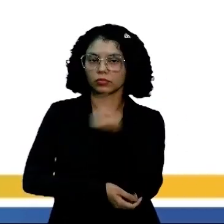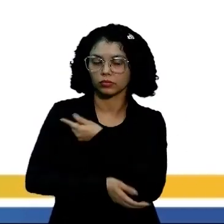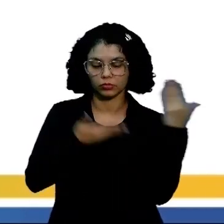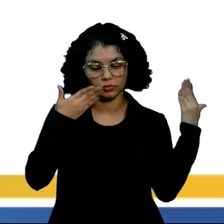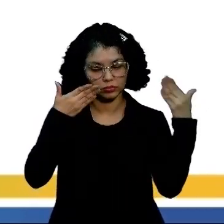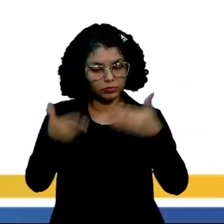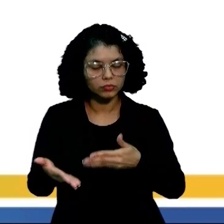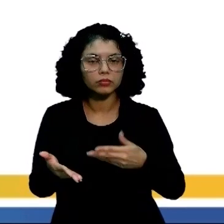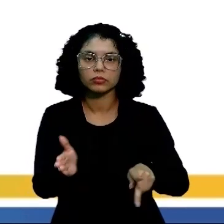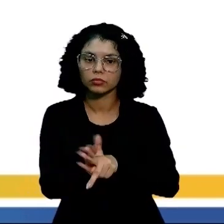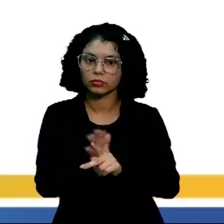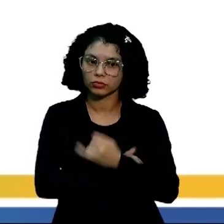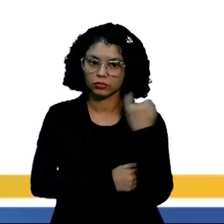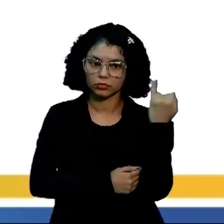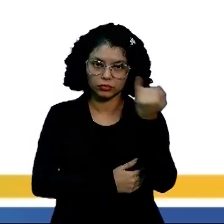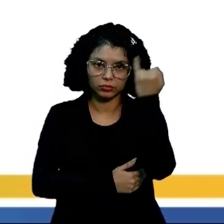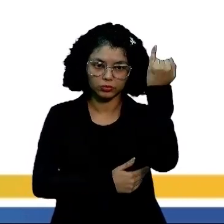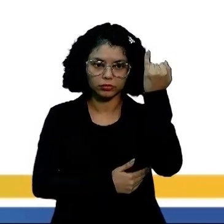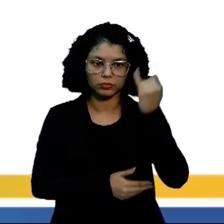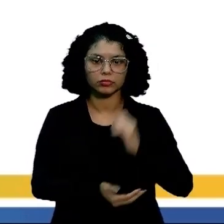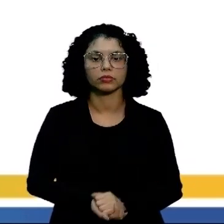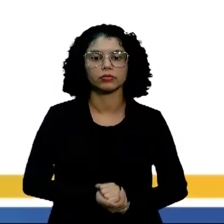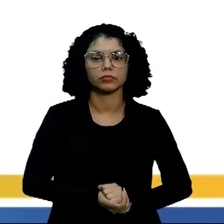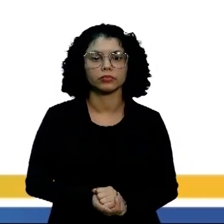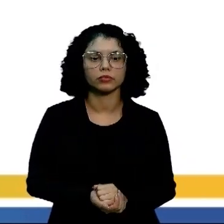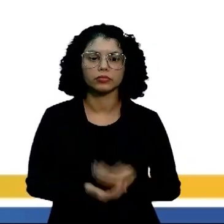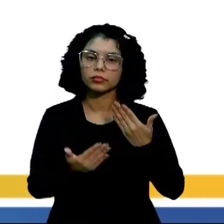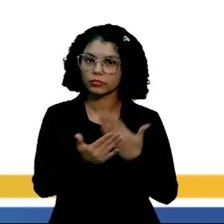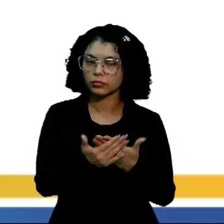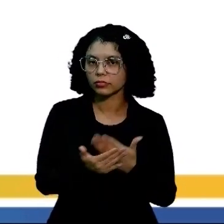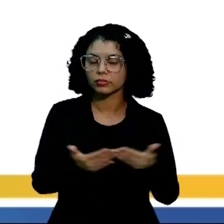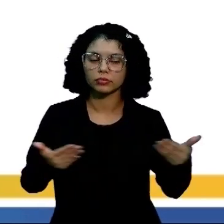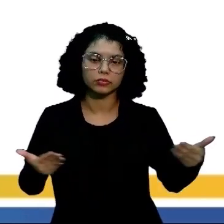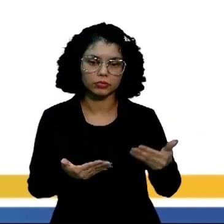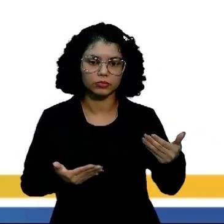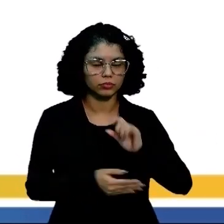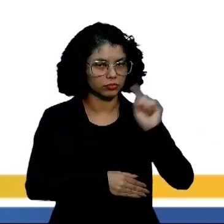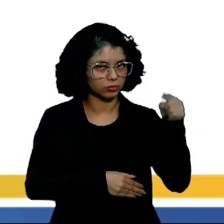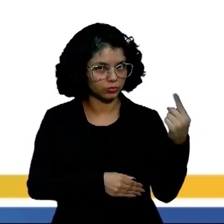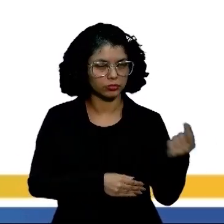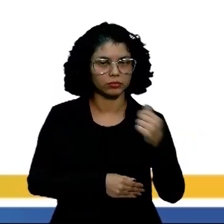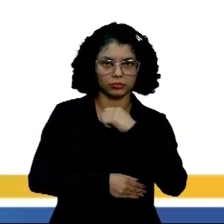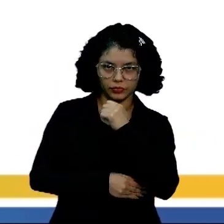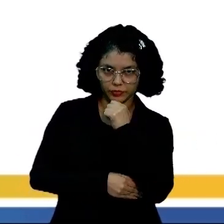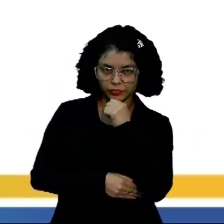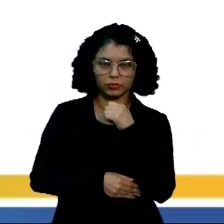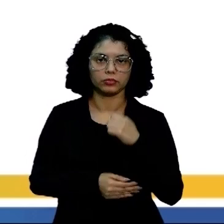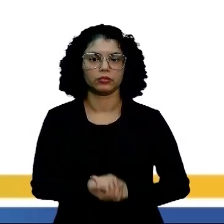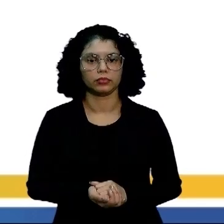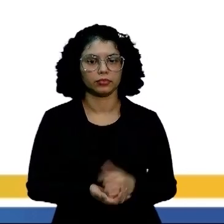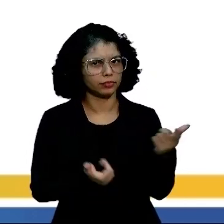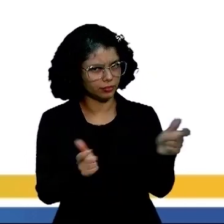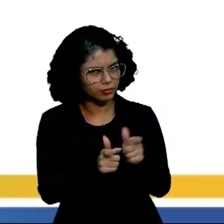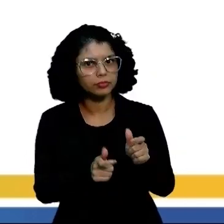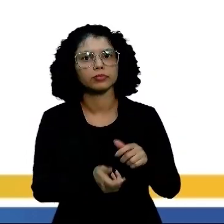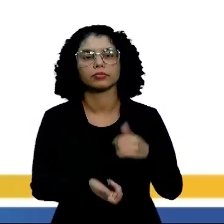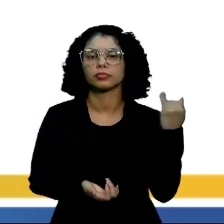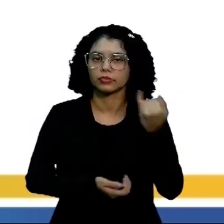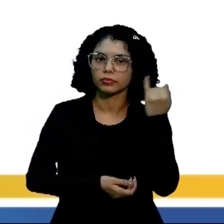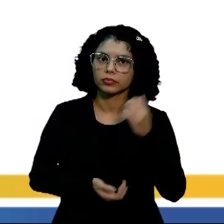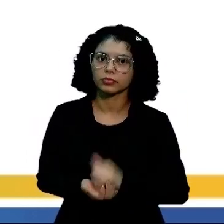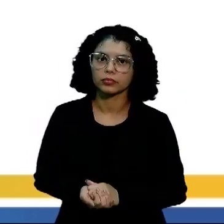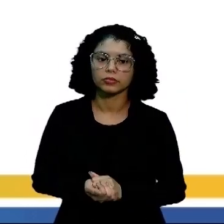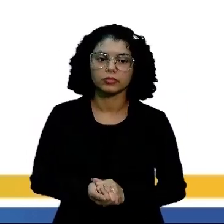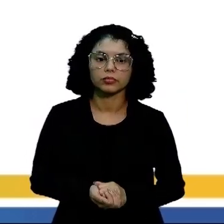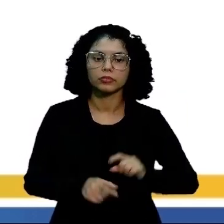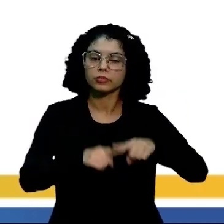que é o nosso objetivo principal aqui da aula, não que as demais sejam menos importantes, porque